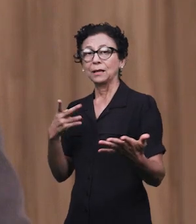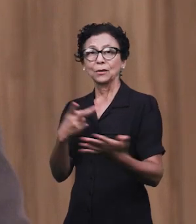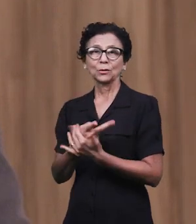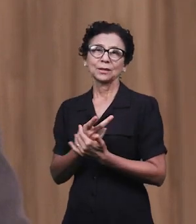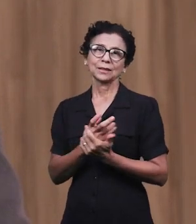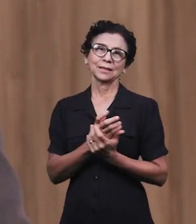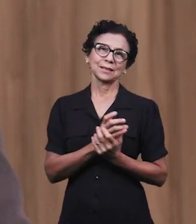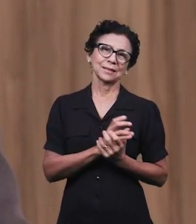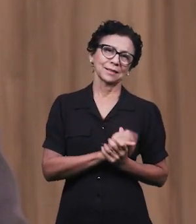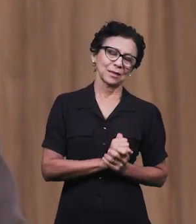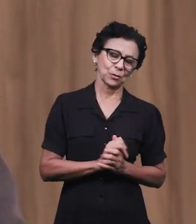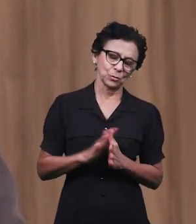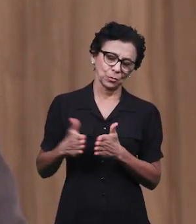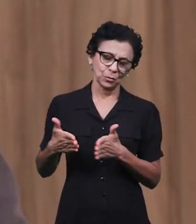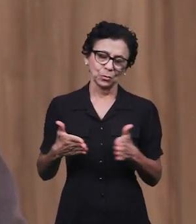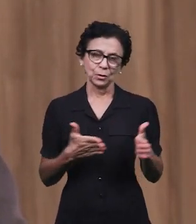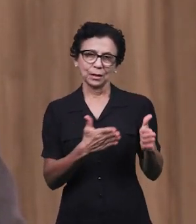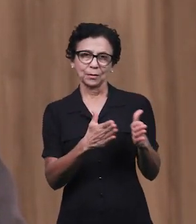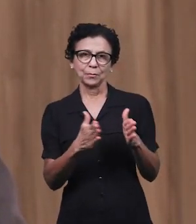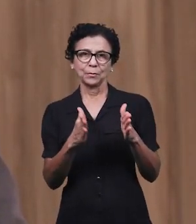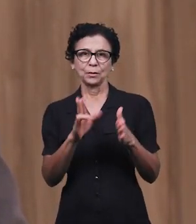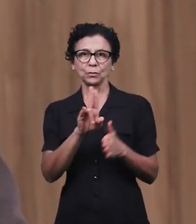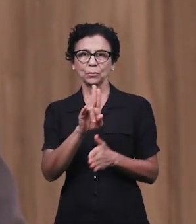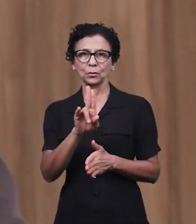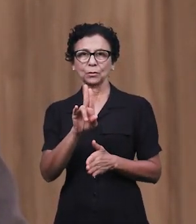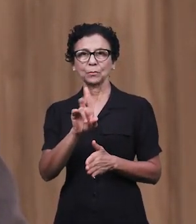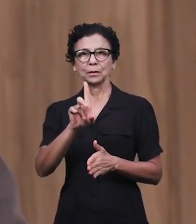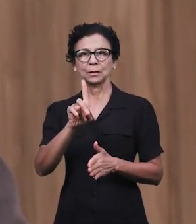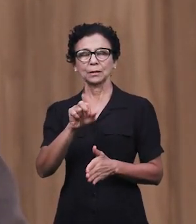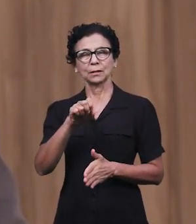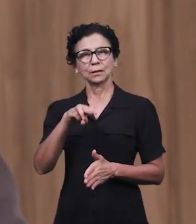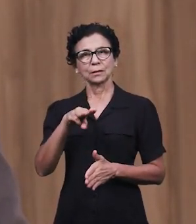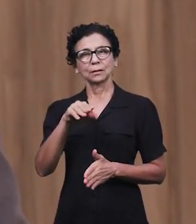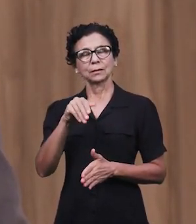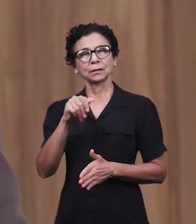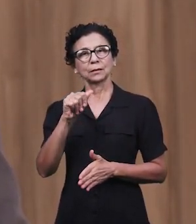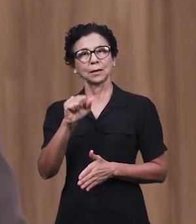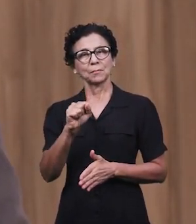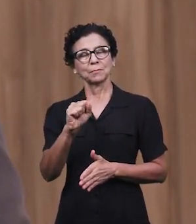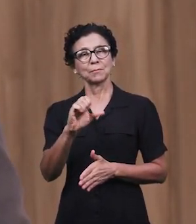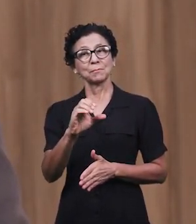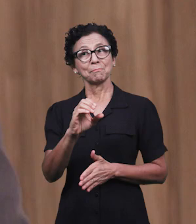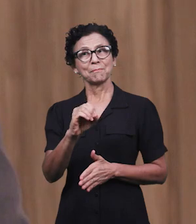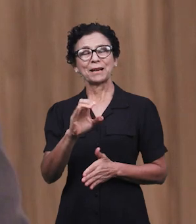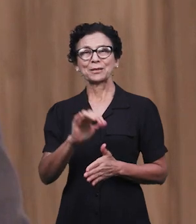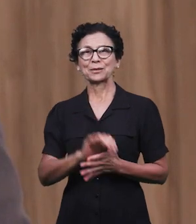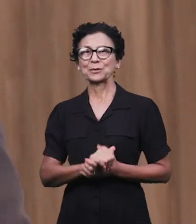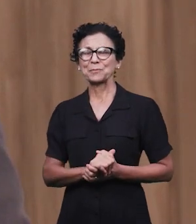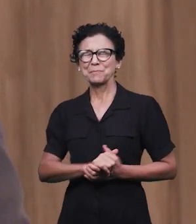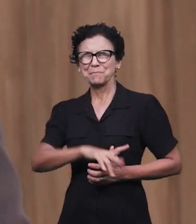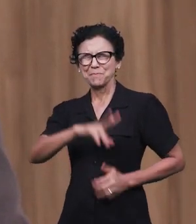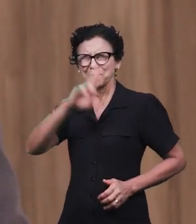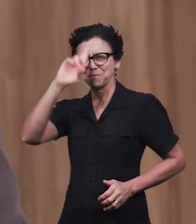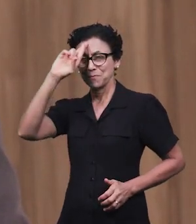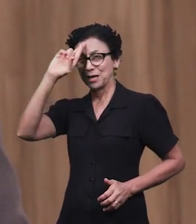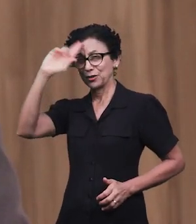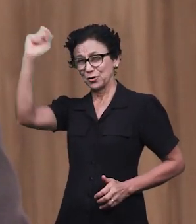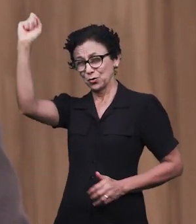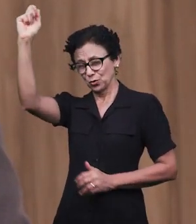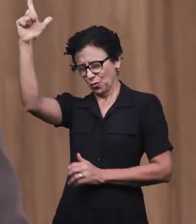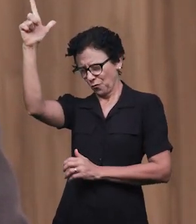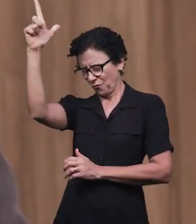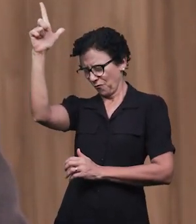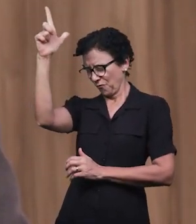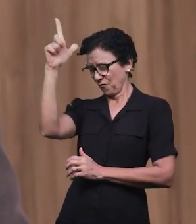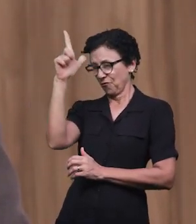a luz do sol. E ao meio-dia, quando o sol está a pino, E ali ele ouve a voz